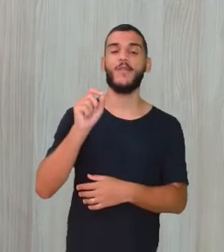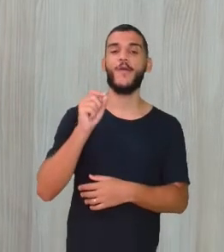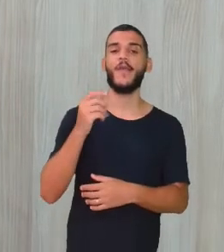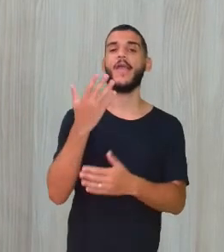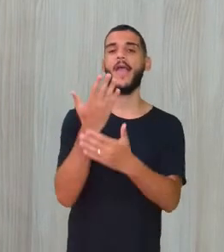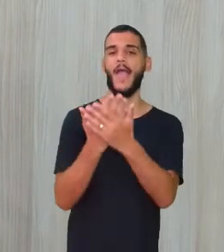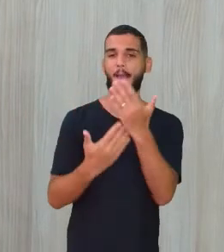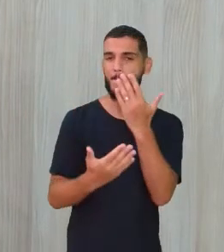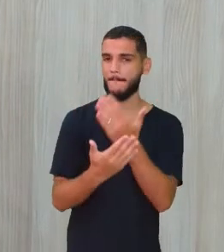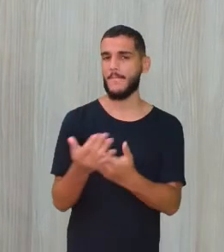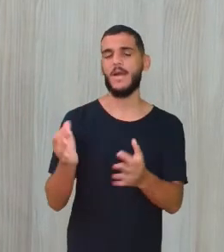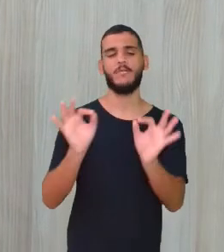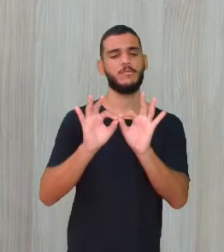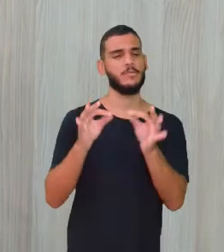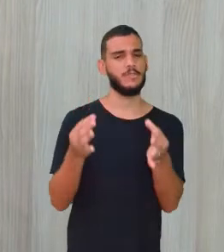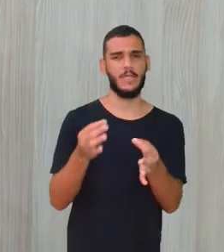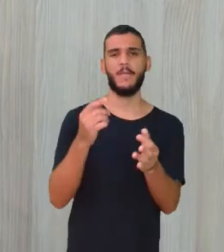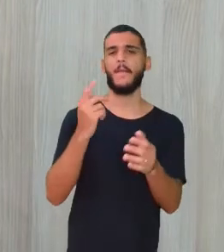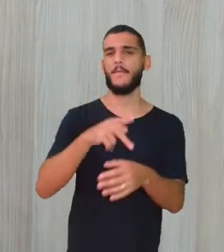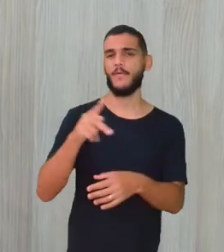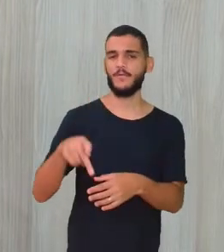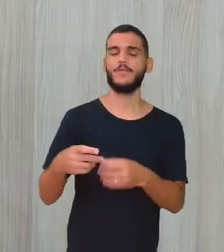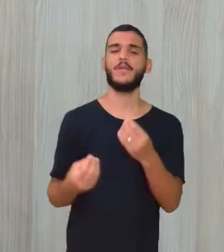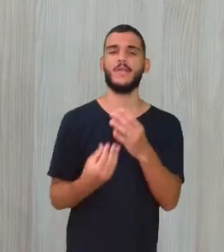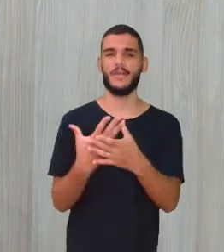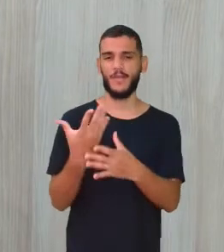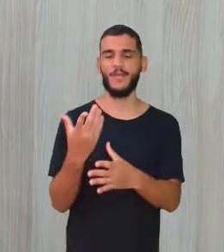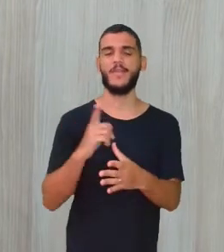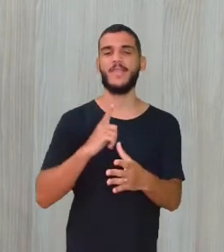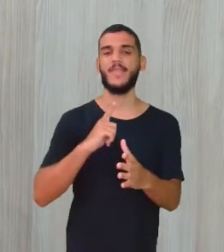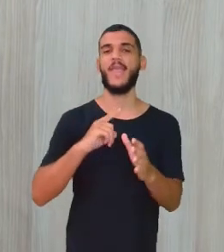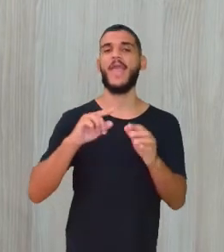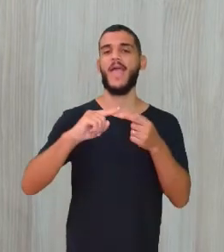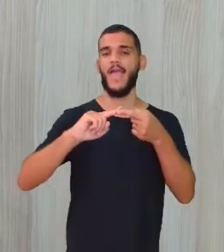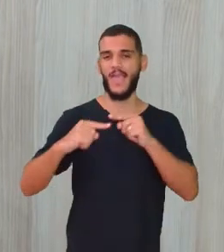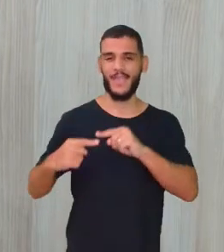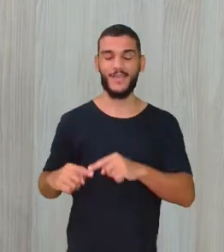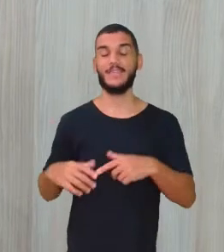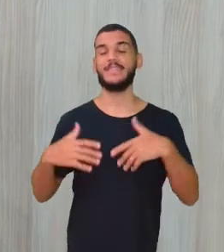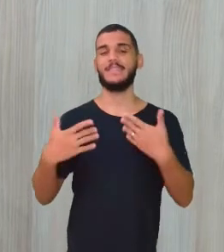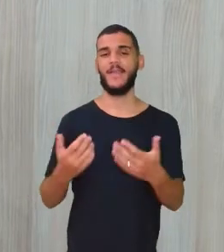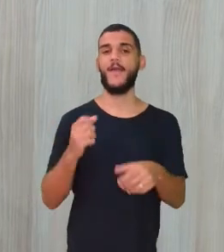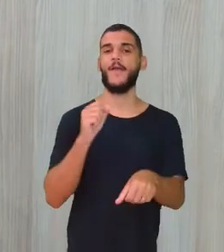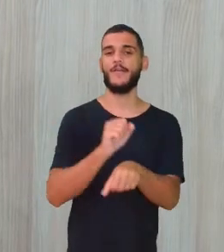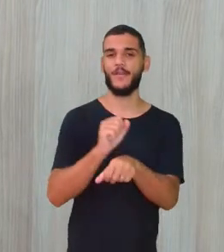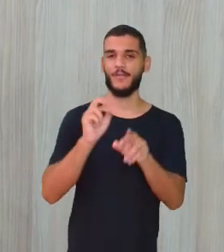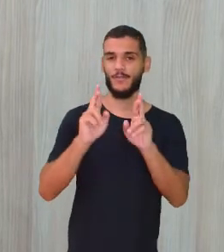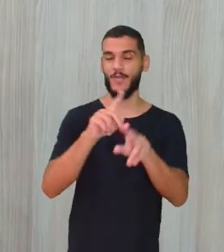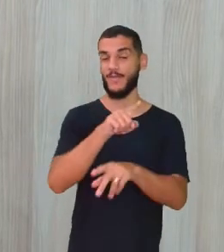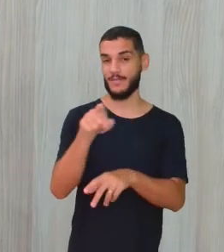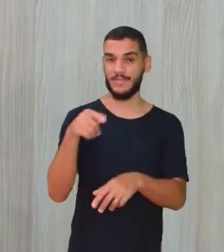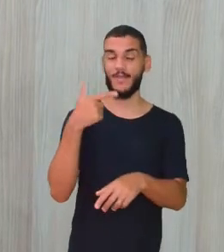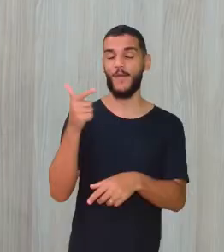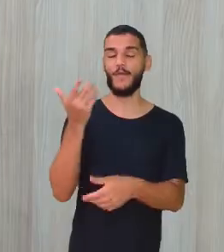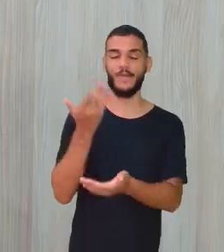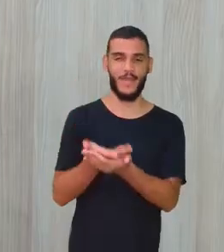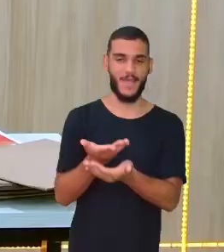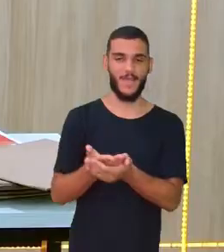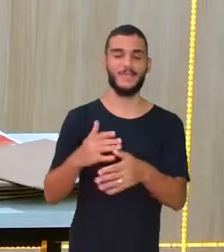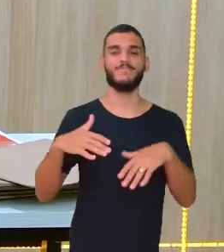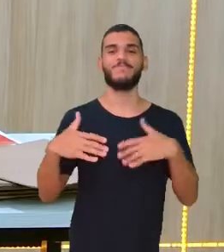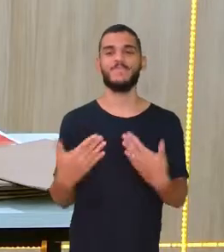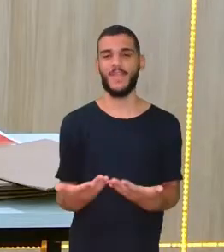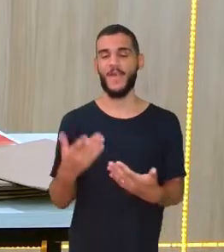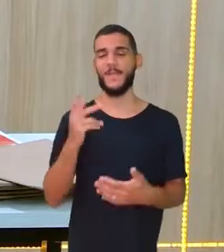professora Isabel fez. Bem legal, tá certo? Vendo as articulações. Tchau, tchau, pessoal. Espero vocês na próxima aula. Pois é,